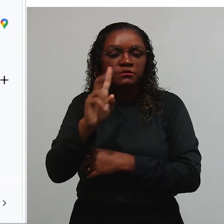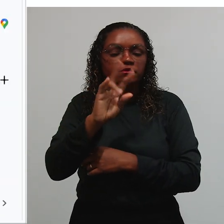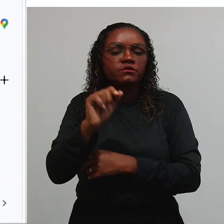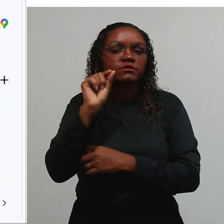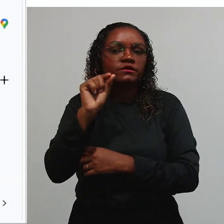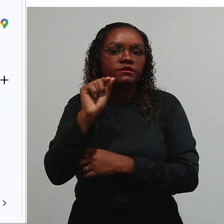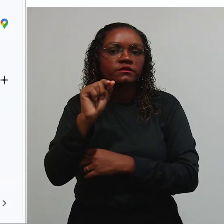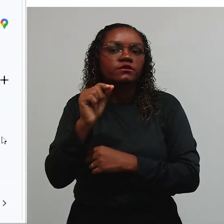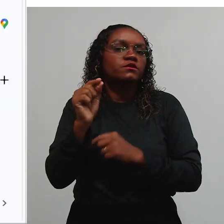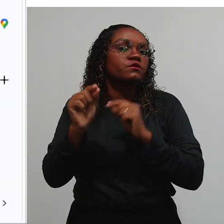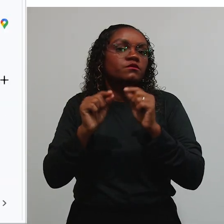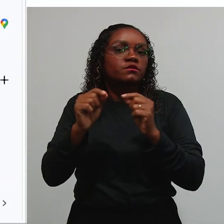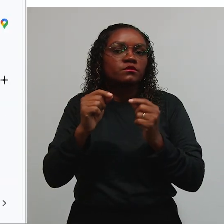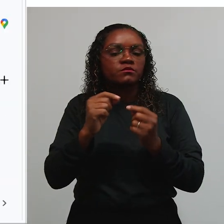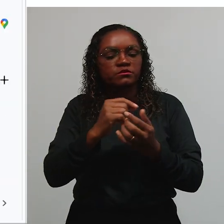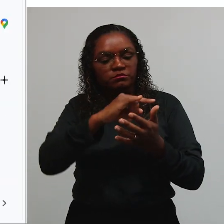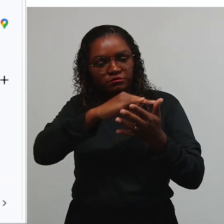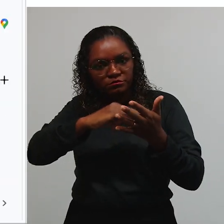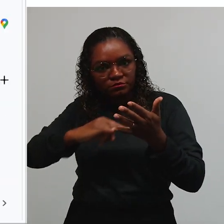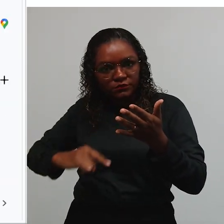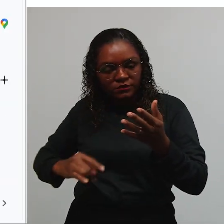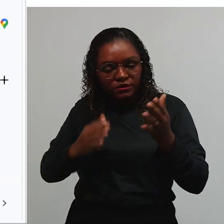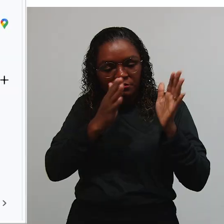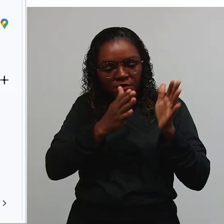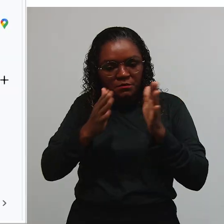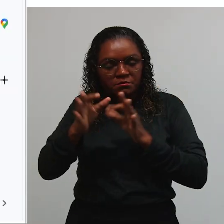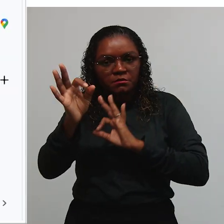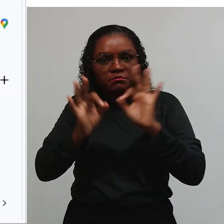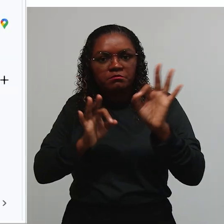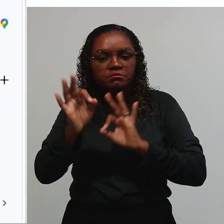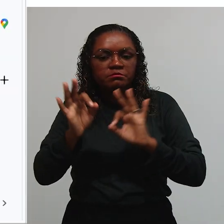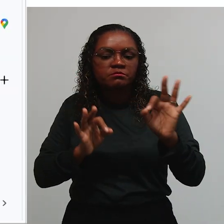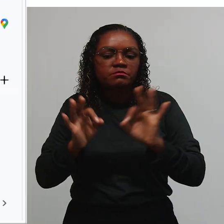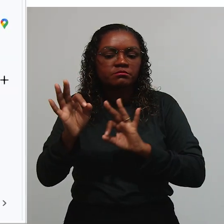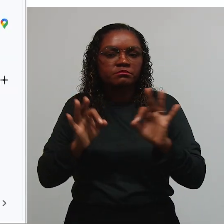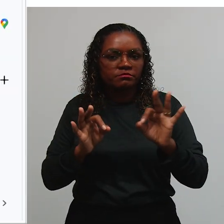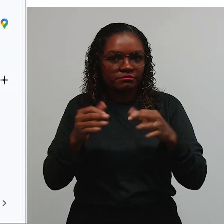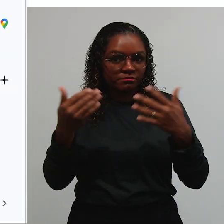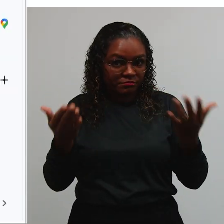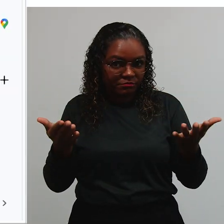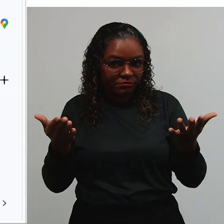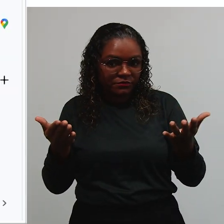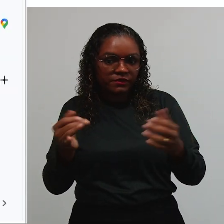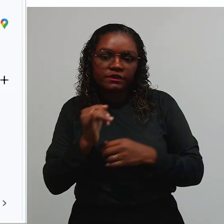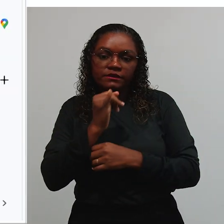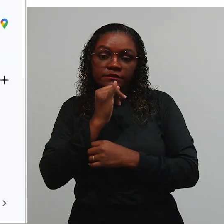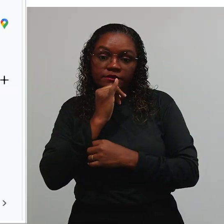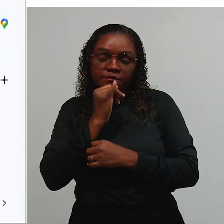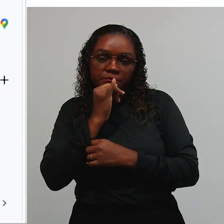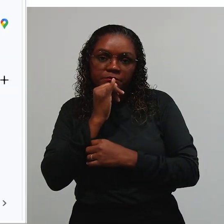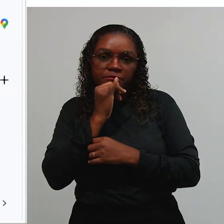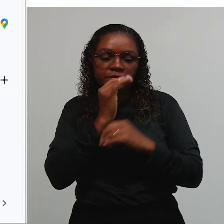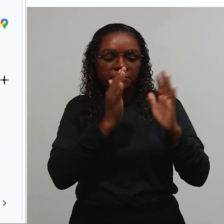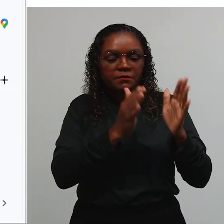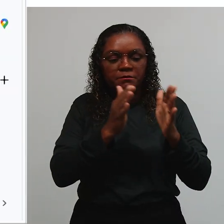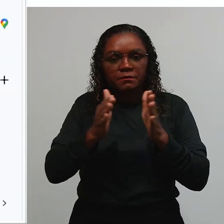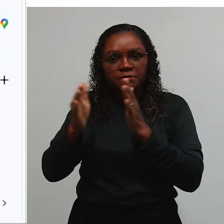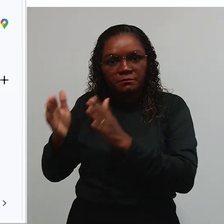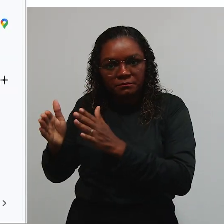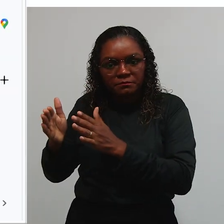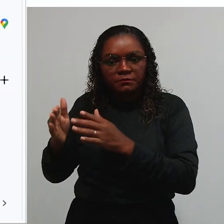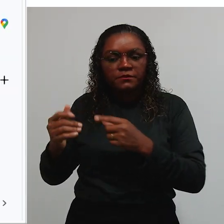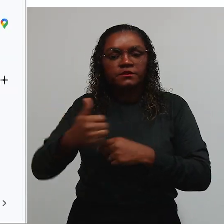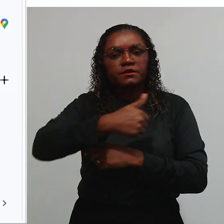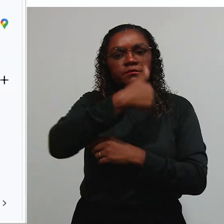diz como que o documento está organizado, tá? Então, como está organizado? Está organizado em 3